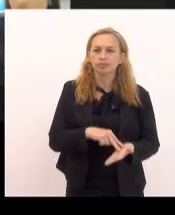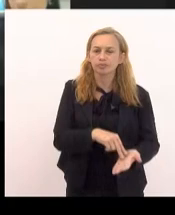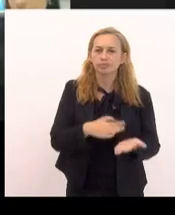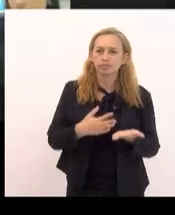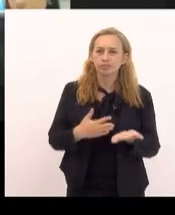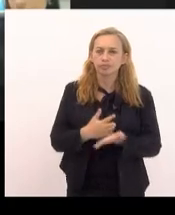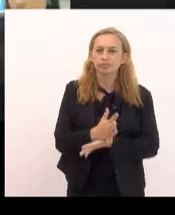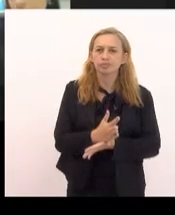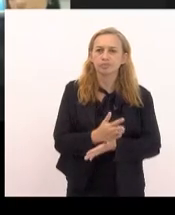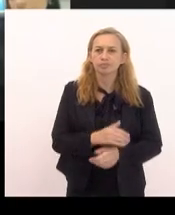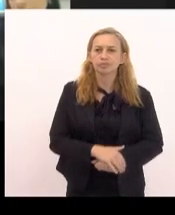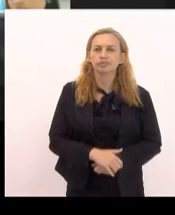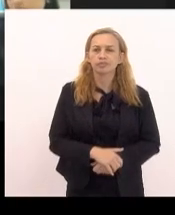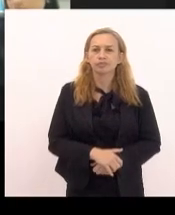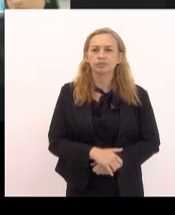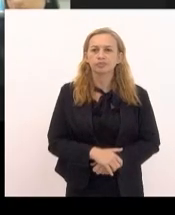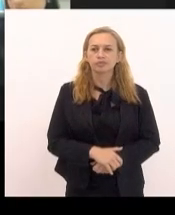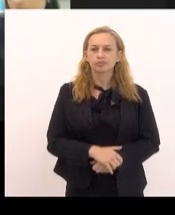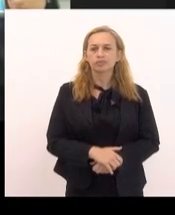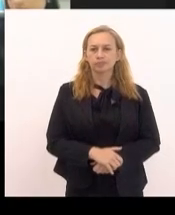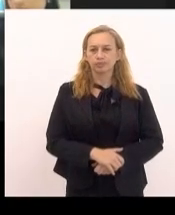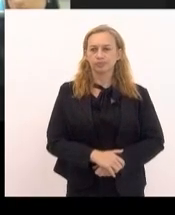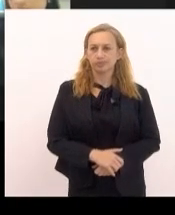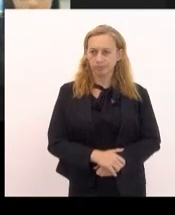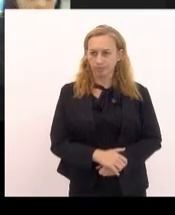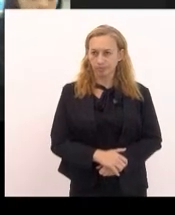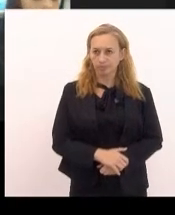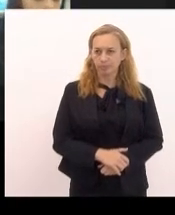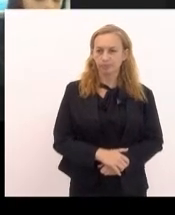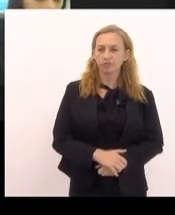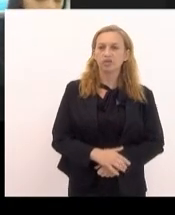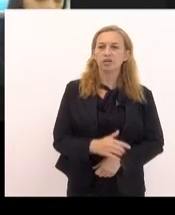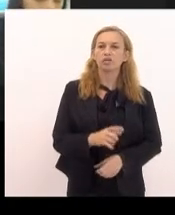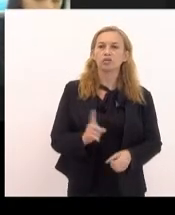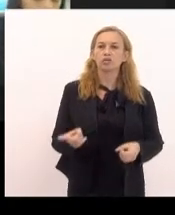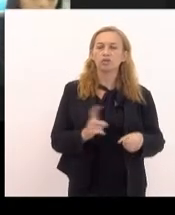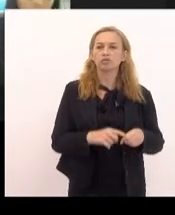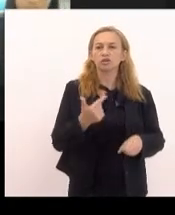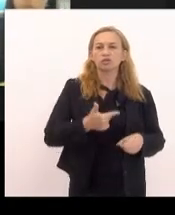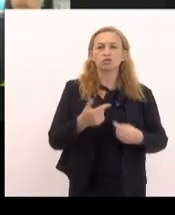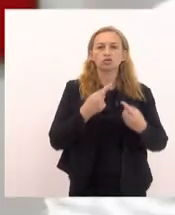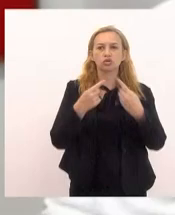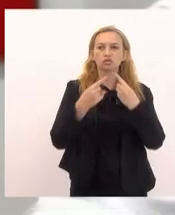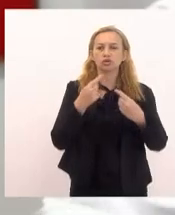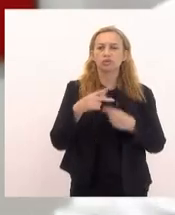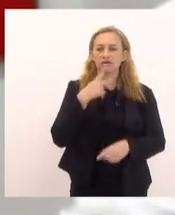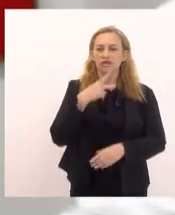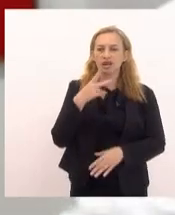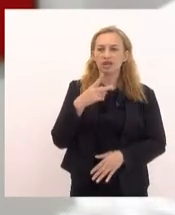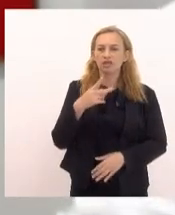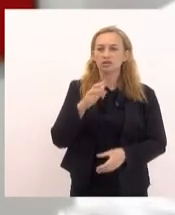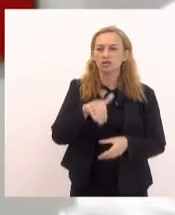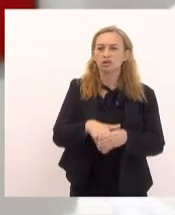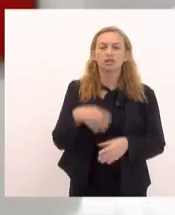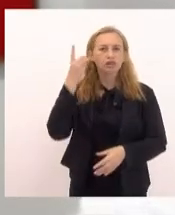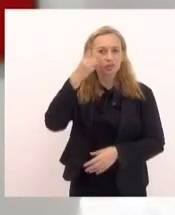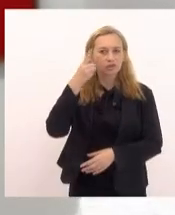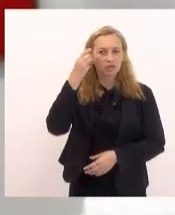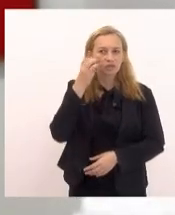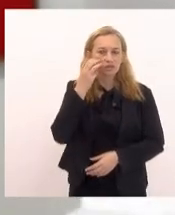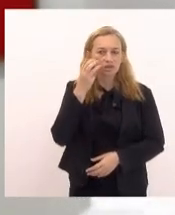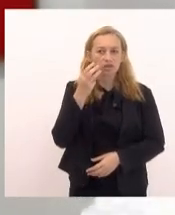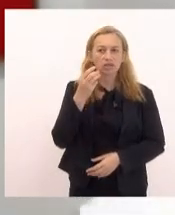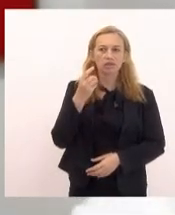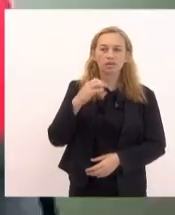estão, aprovado, vai a redação do vencido para a segunda discussão. Para a declaração de voto, deputado Valdeque e deputada